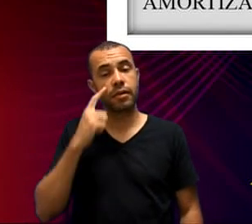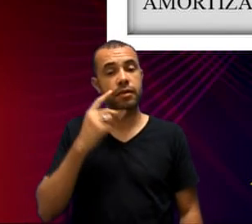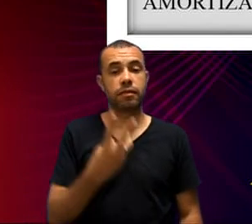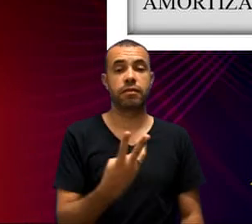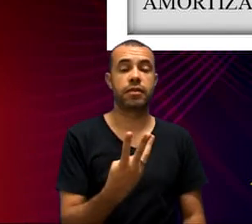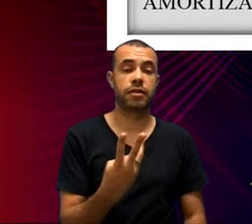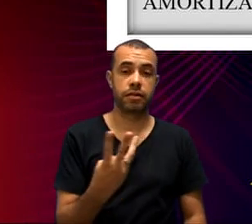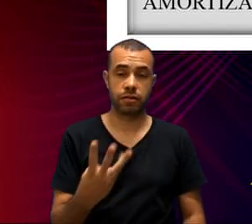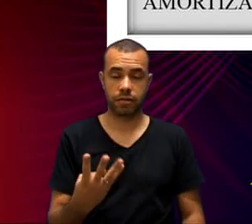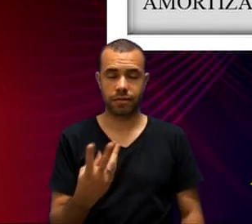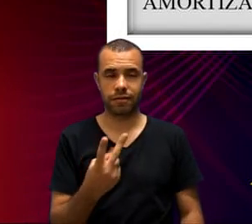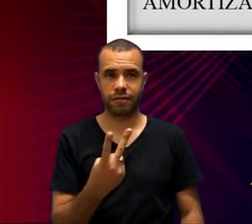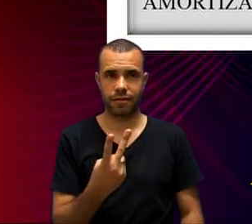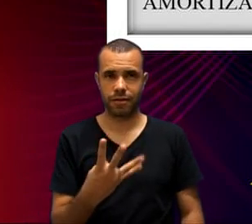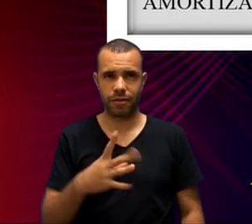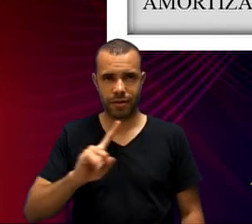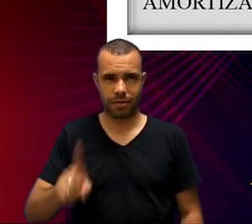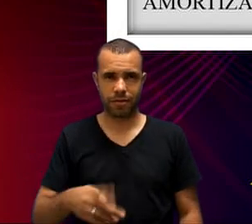R$ 24.858.000, precatórios de